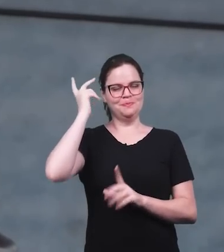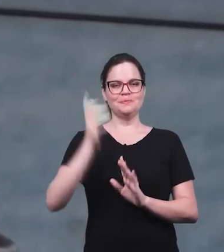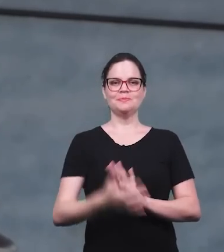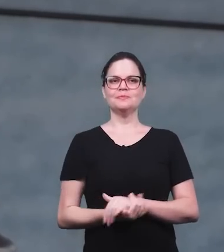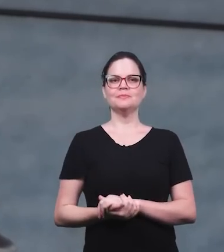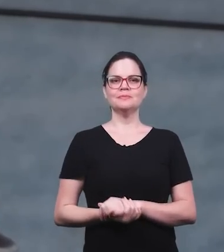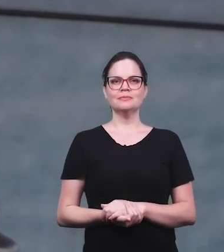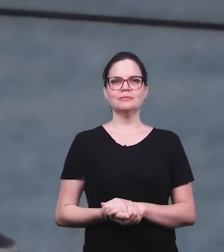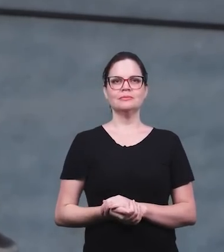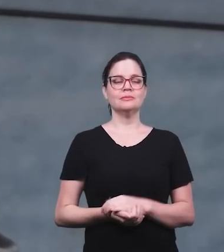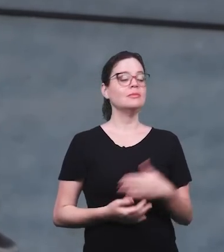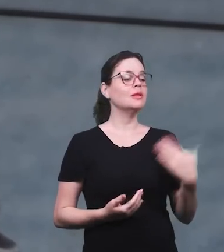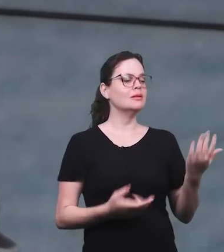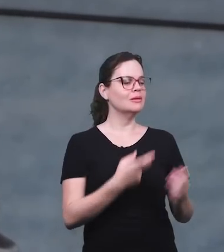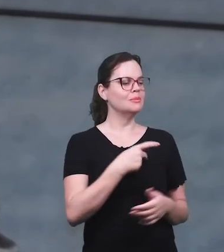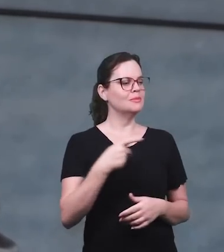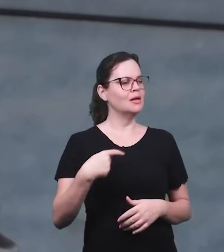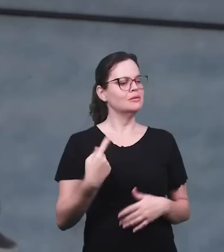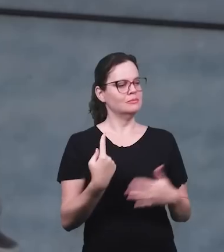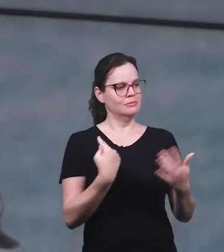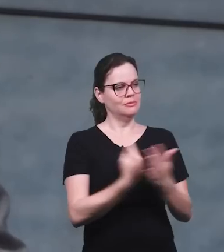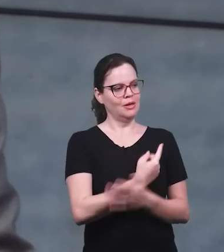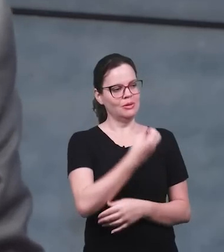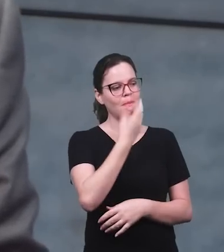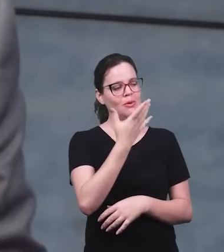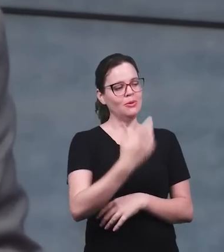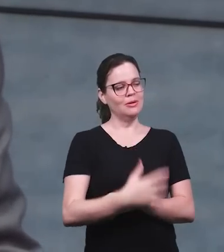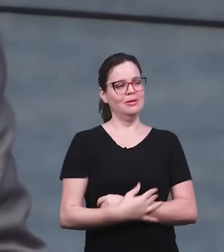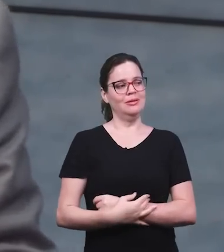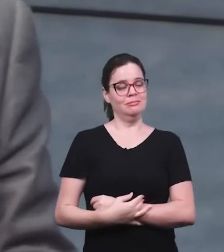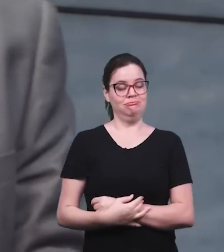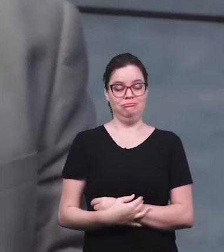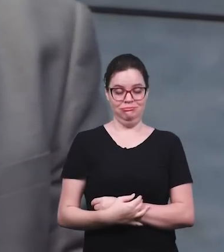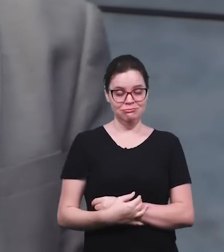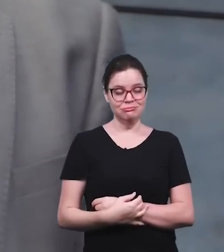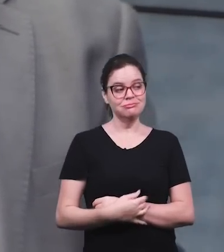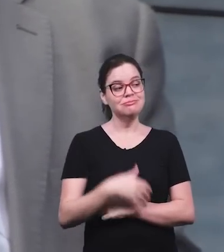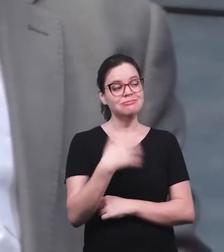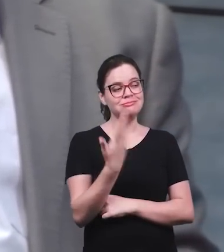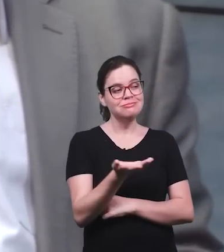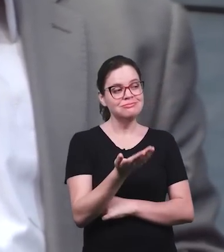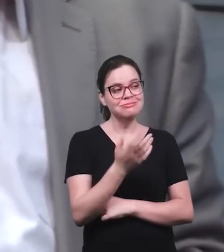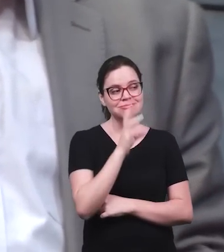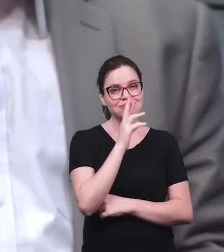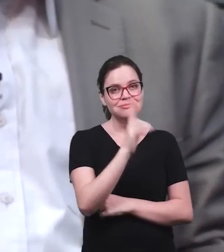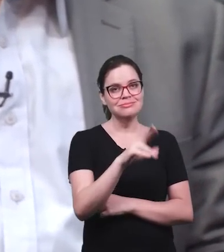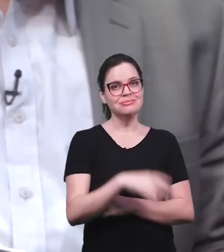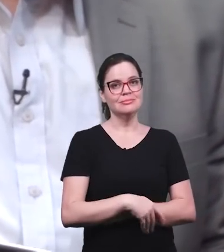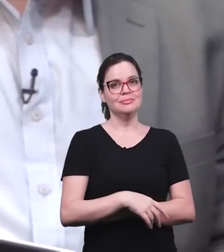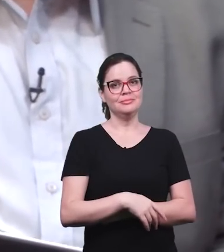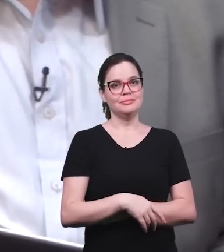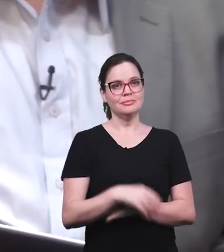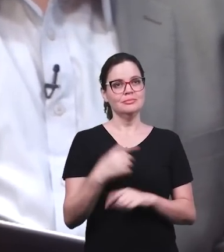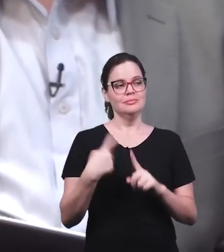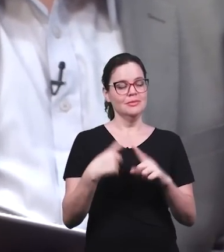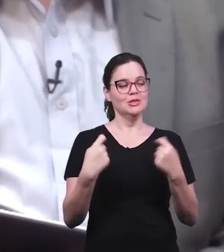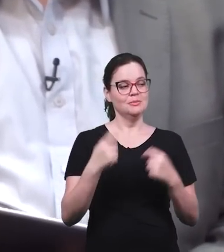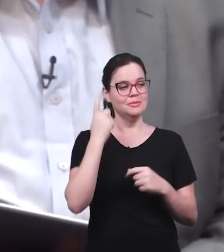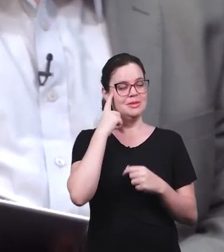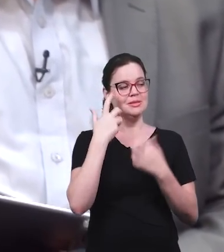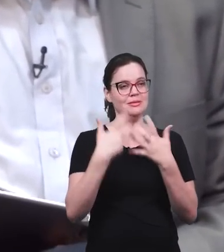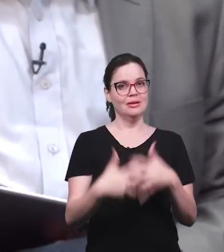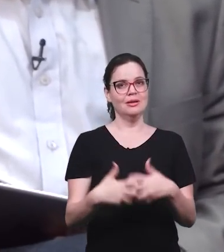Tiradentes, no estado de São Paulo. E aí, Marcelo, pergunta do Jefferson é uma pergunta que nos